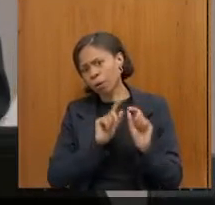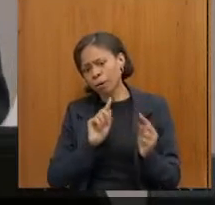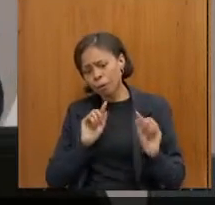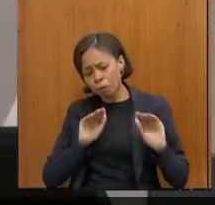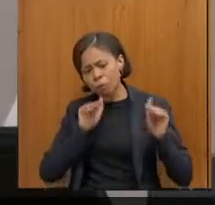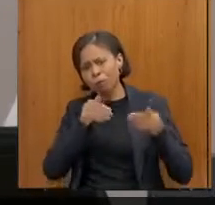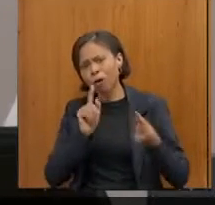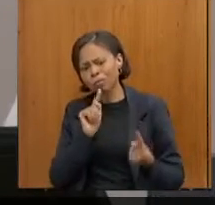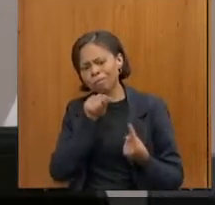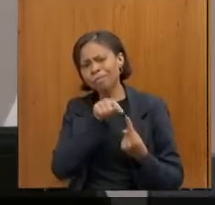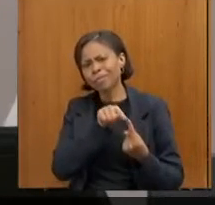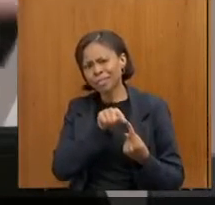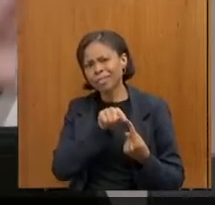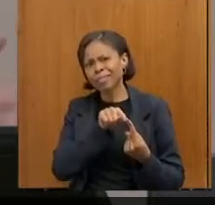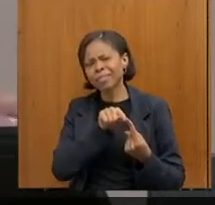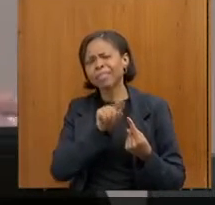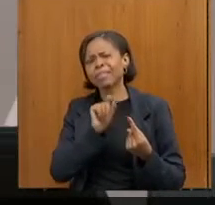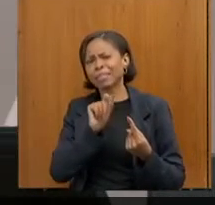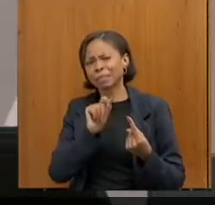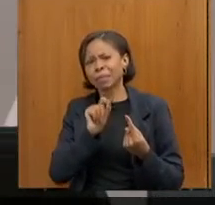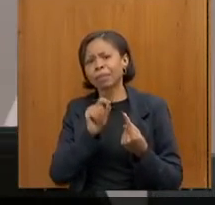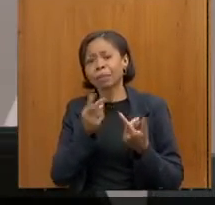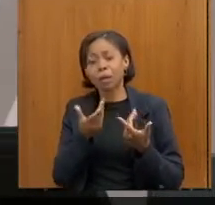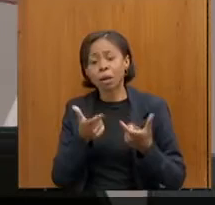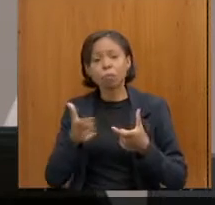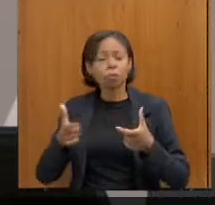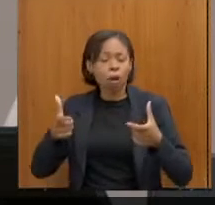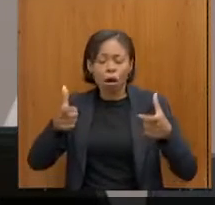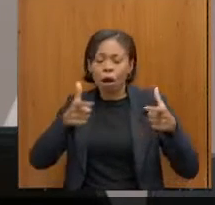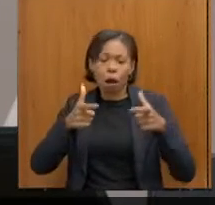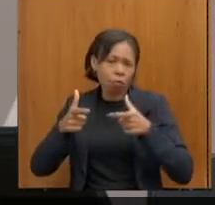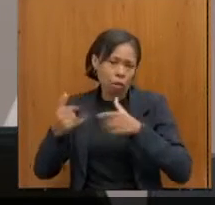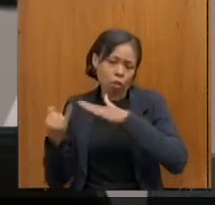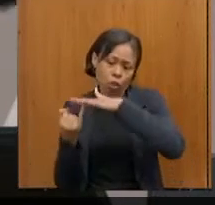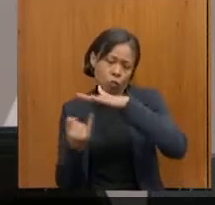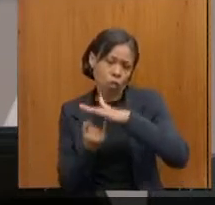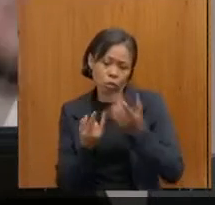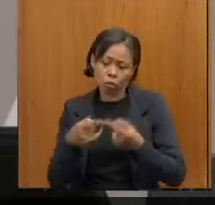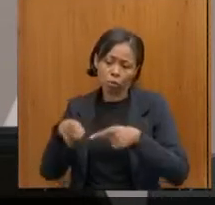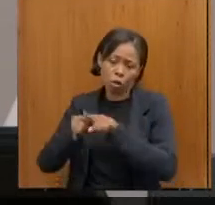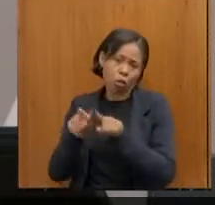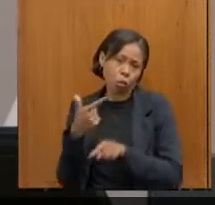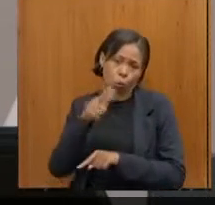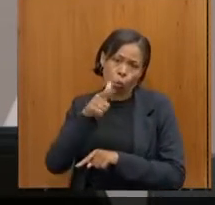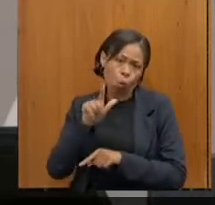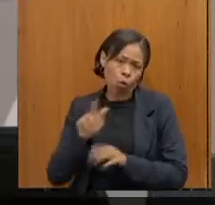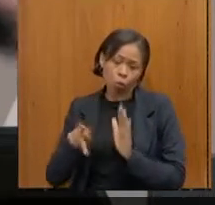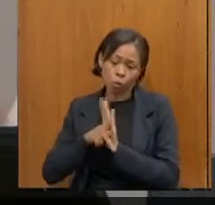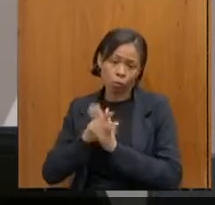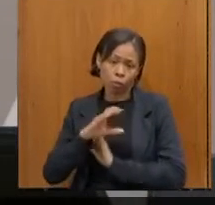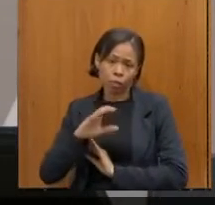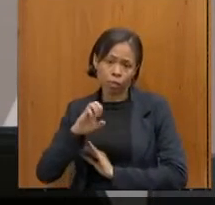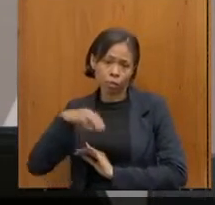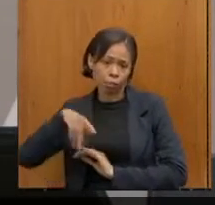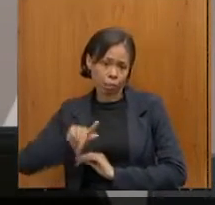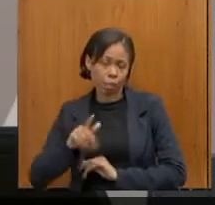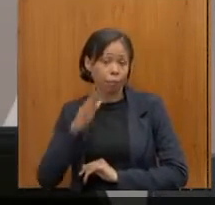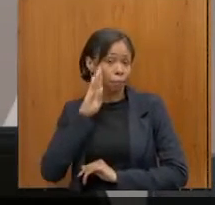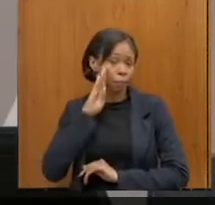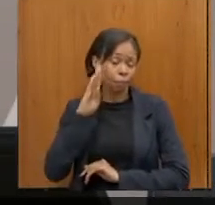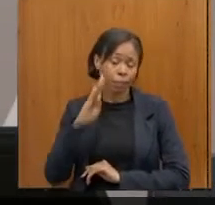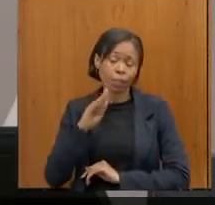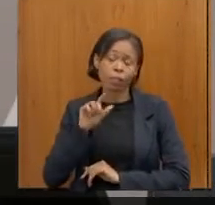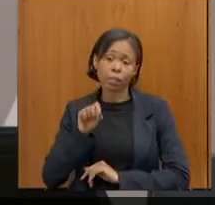foco inclusive já abre espaços institucionais para outras parcerias da Cemig sobretudo das